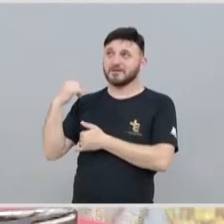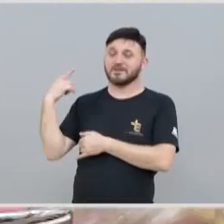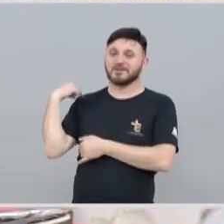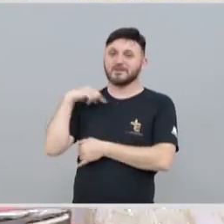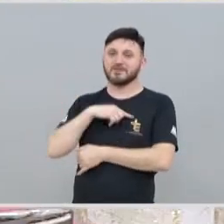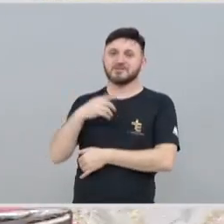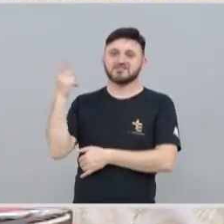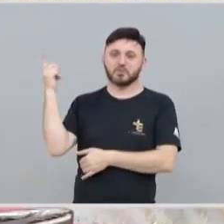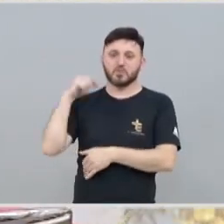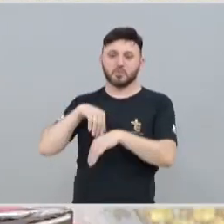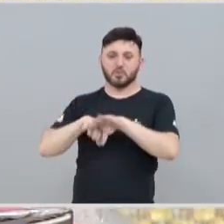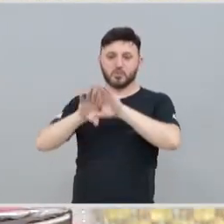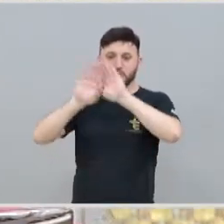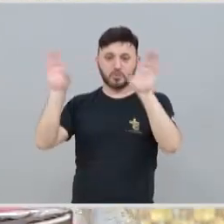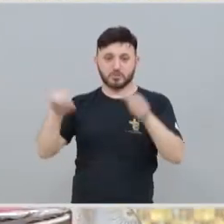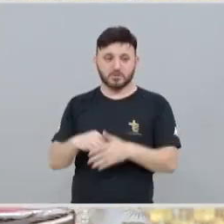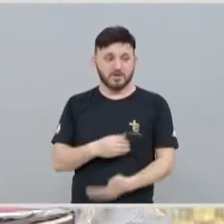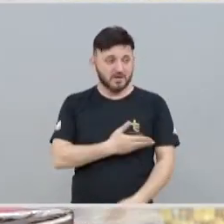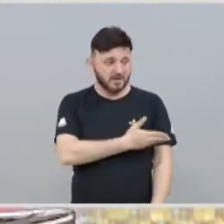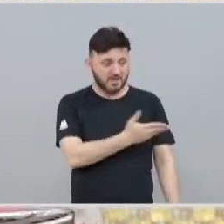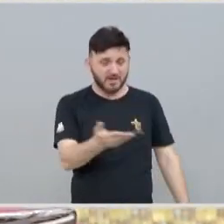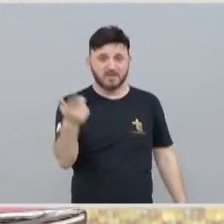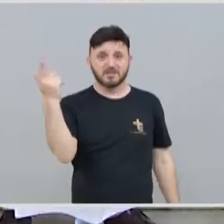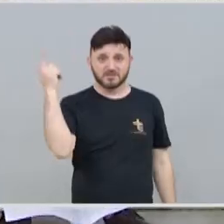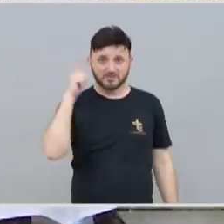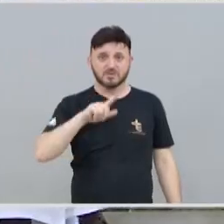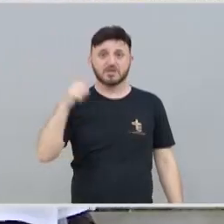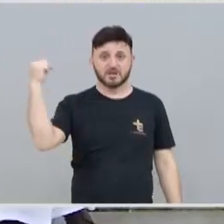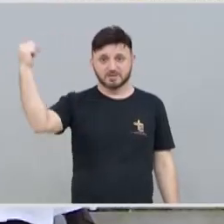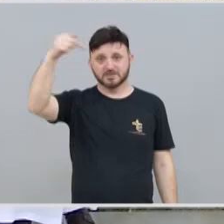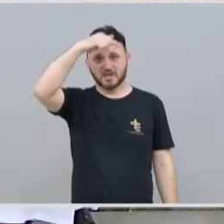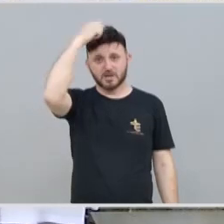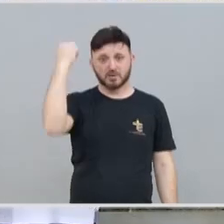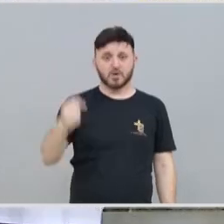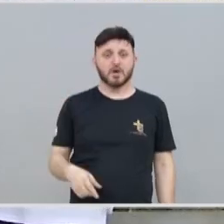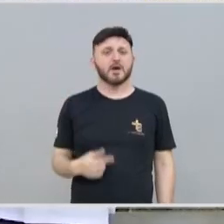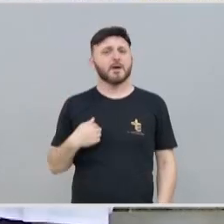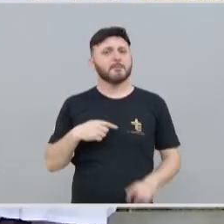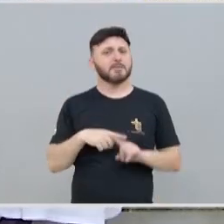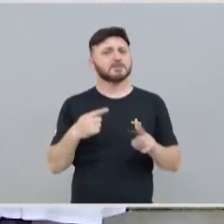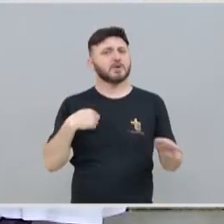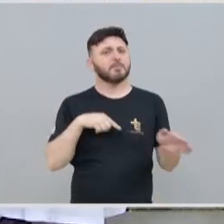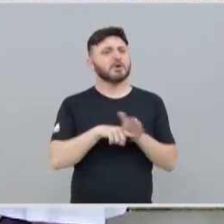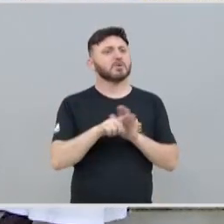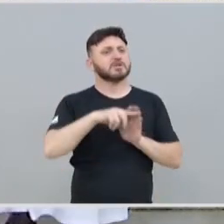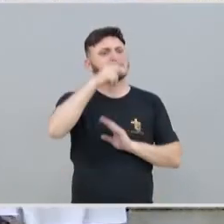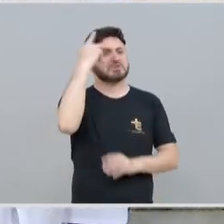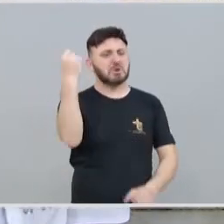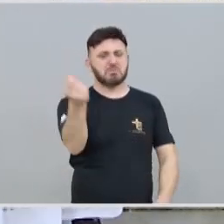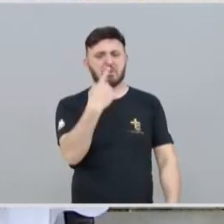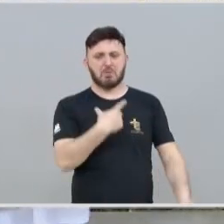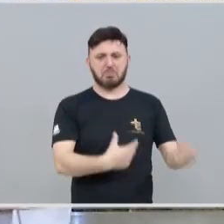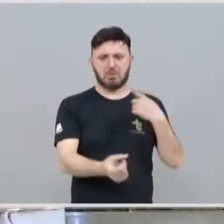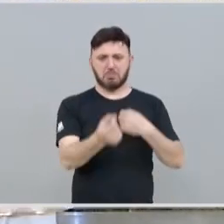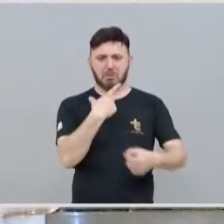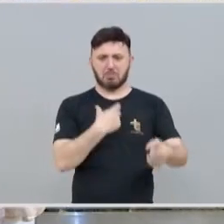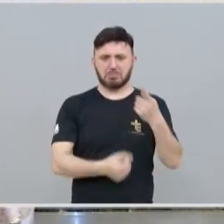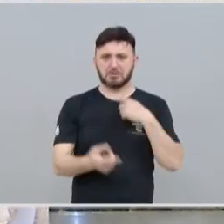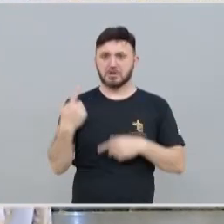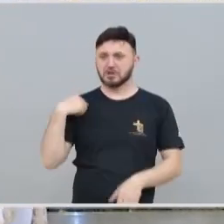esses são santos e eu lhes pergunto para quem nos ataca idolatria